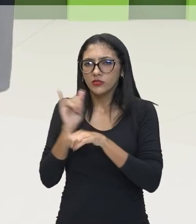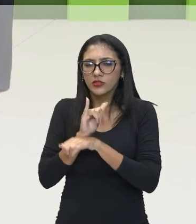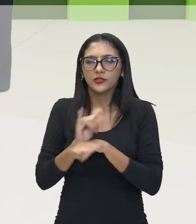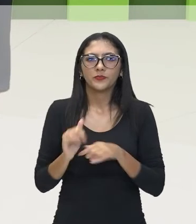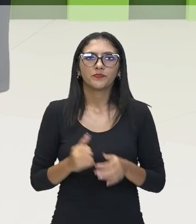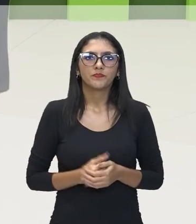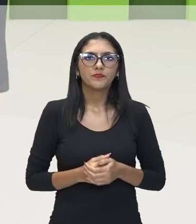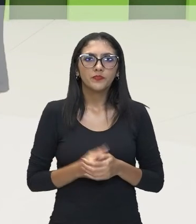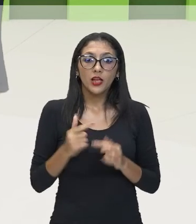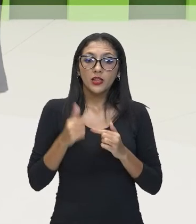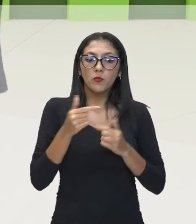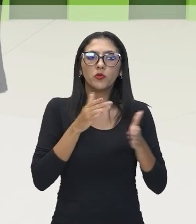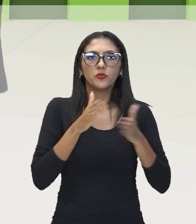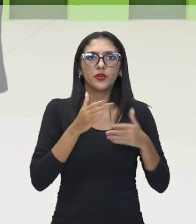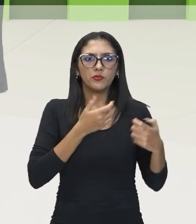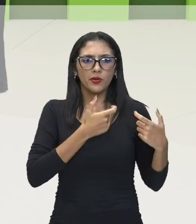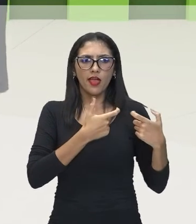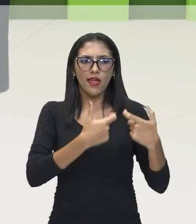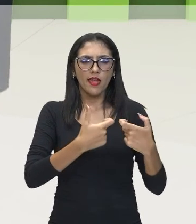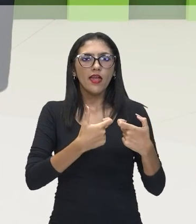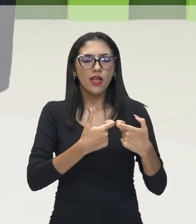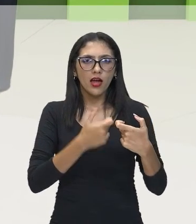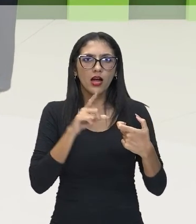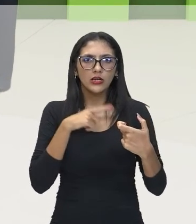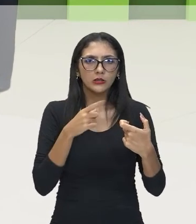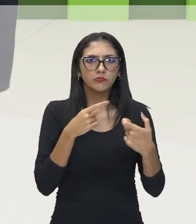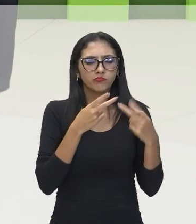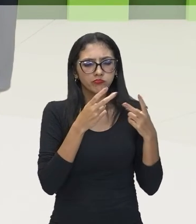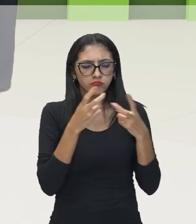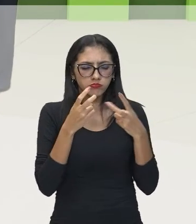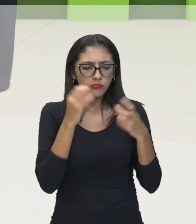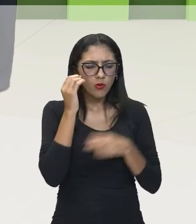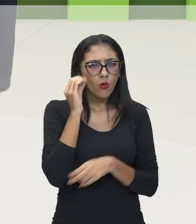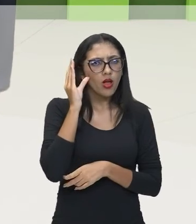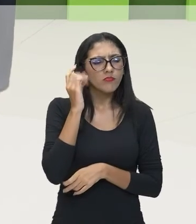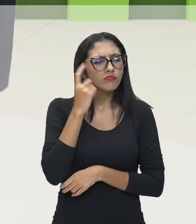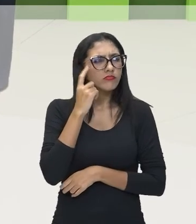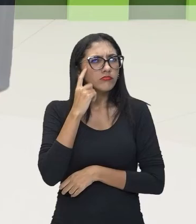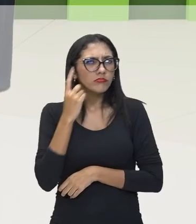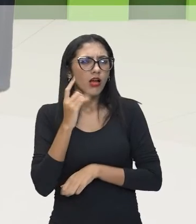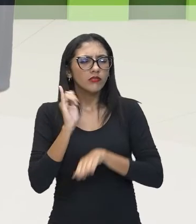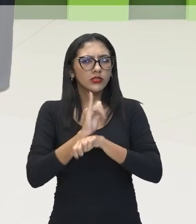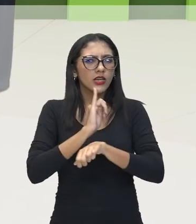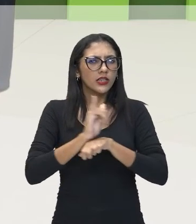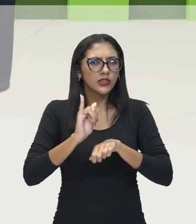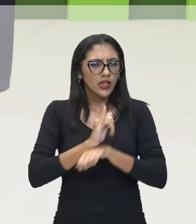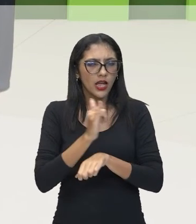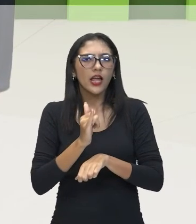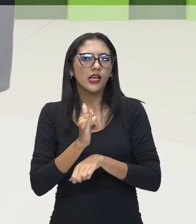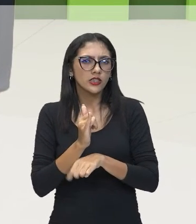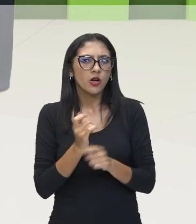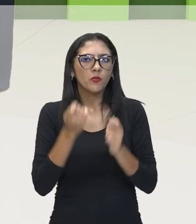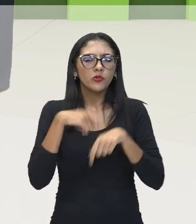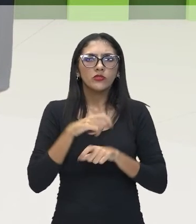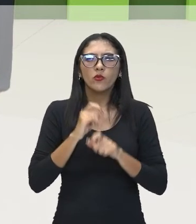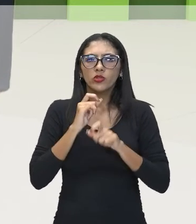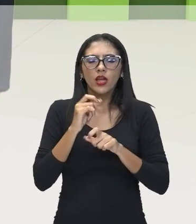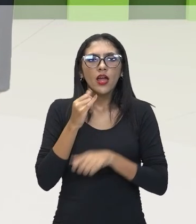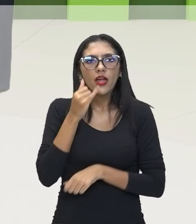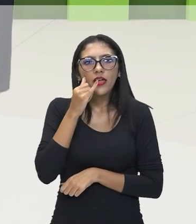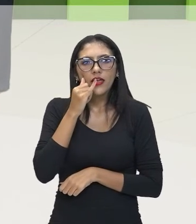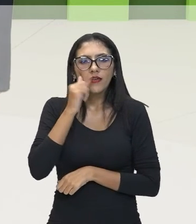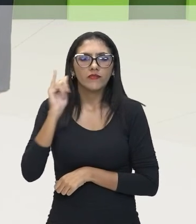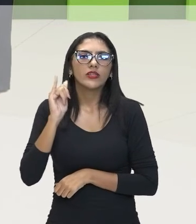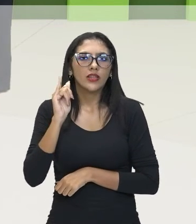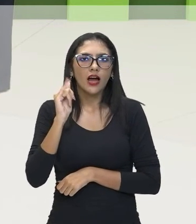ela usou o conhecimento que tinha de armamento para pensar em maneiras de superar a força bélica dos nazistas.